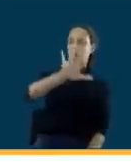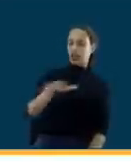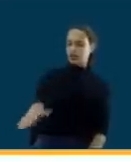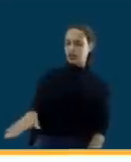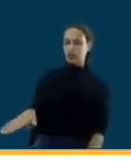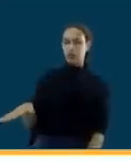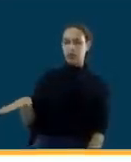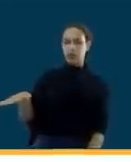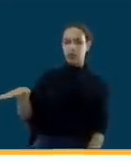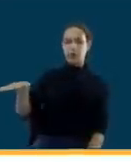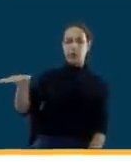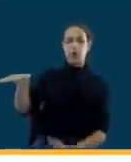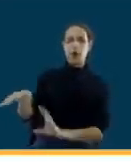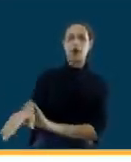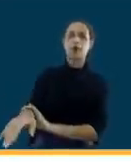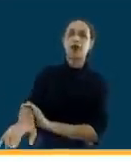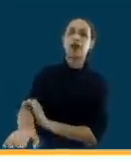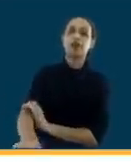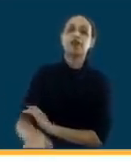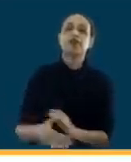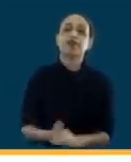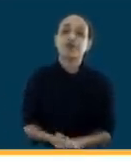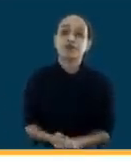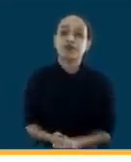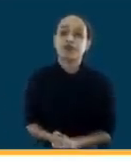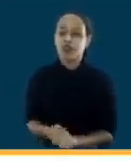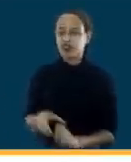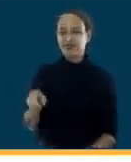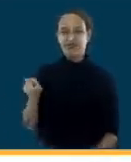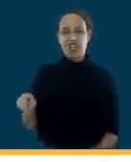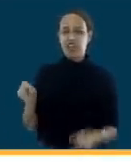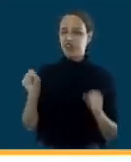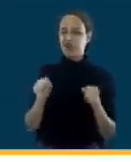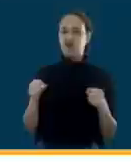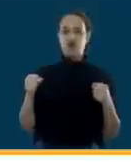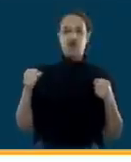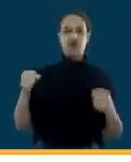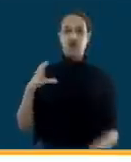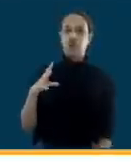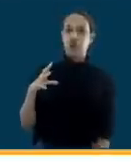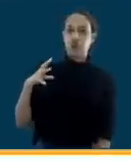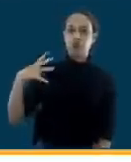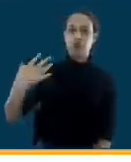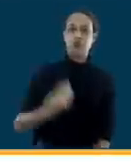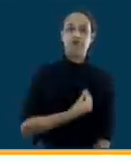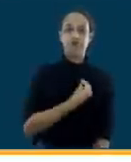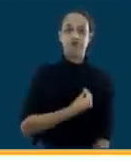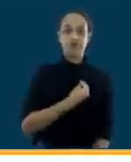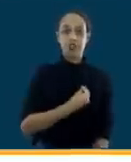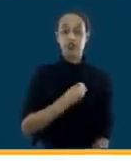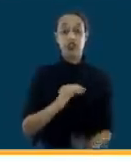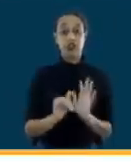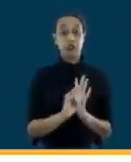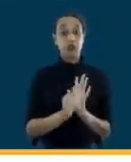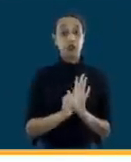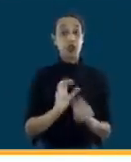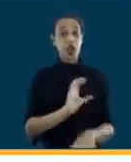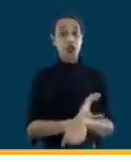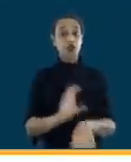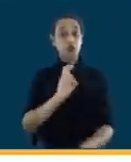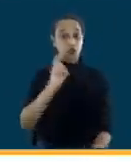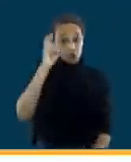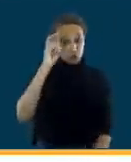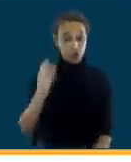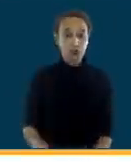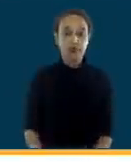louvo? Célio Turino, um herói vivo dos pontos de cultura. Quando ainda